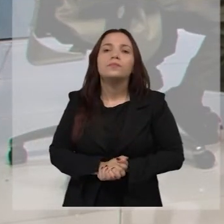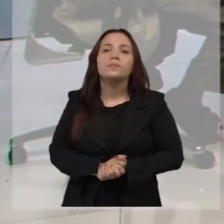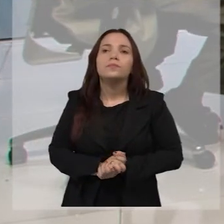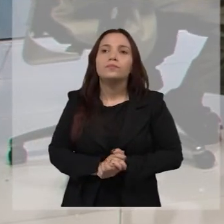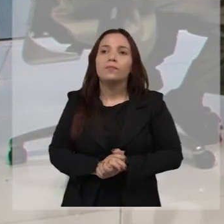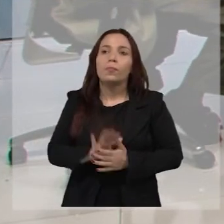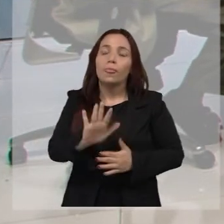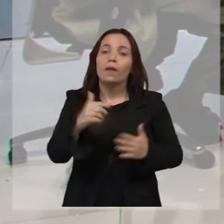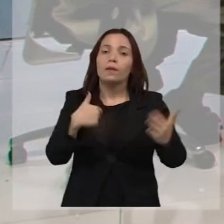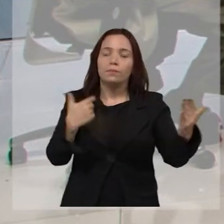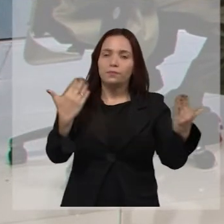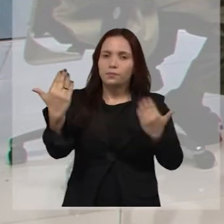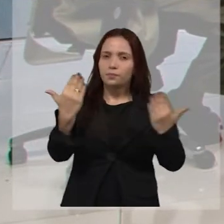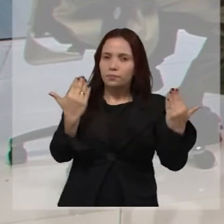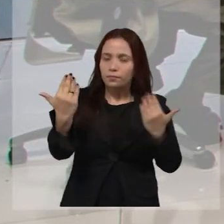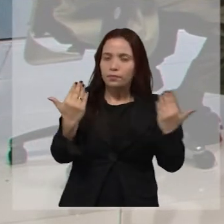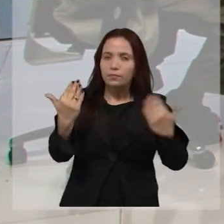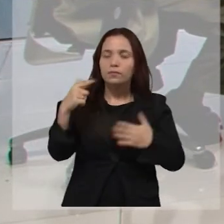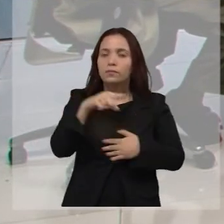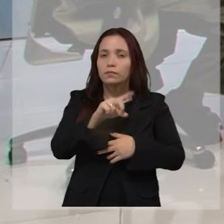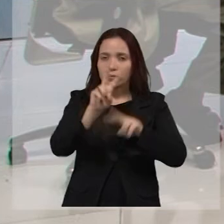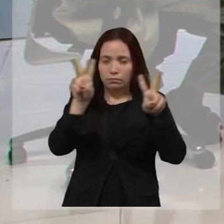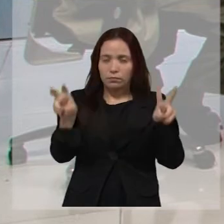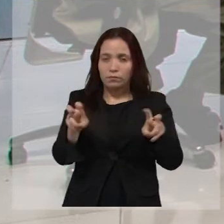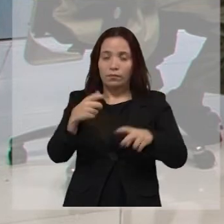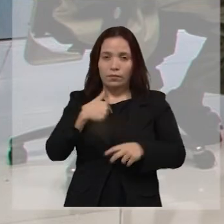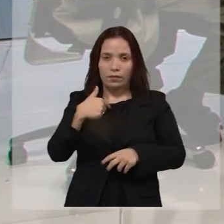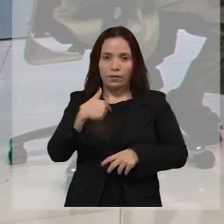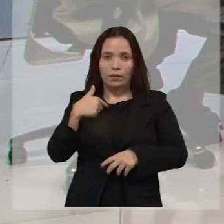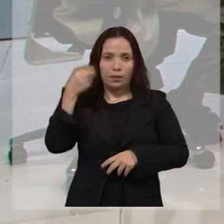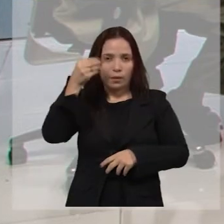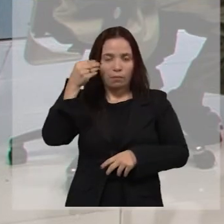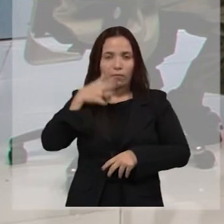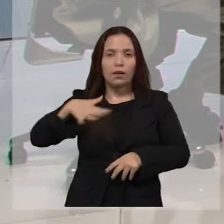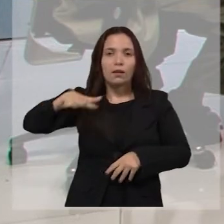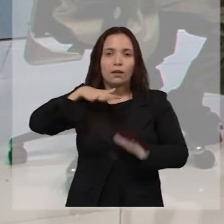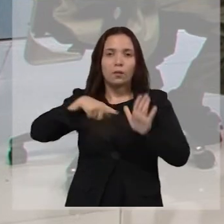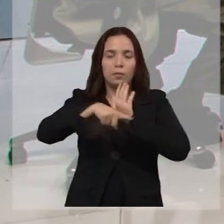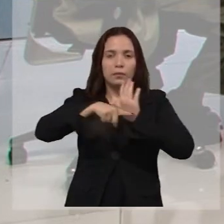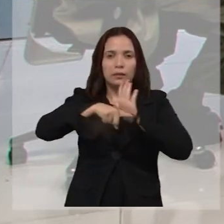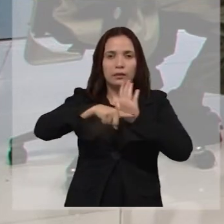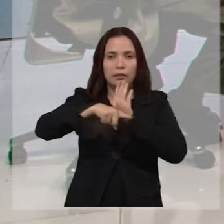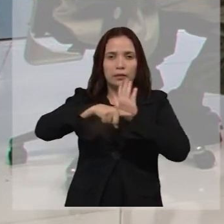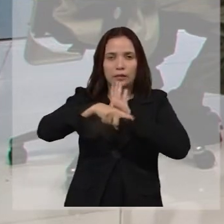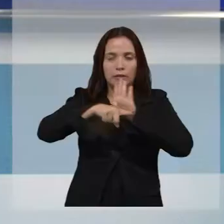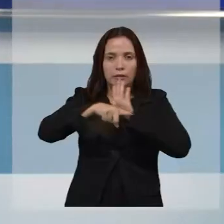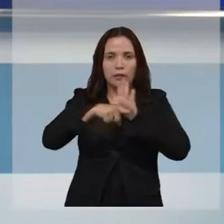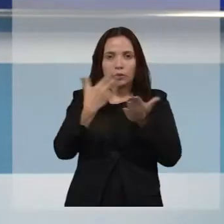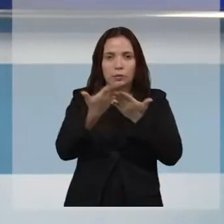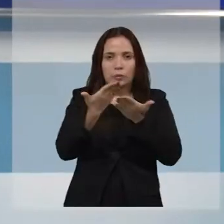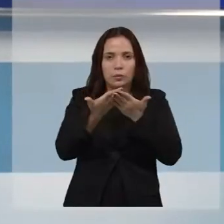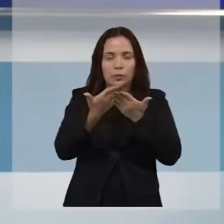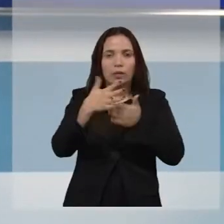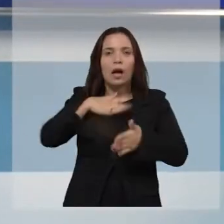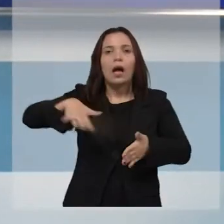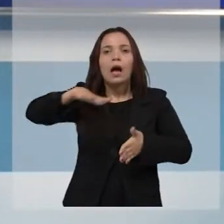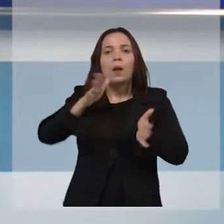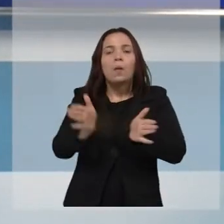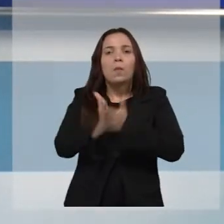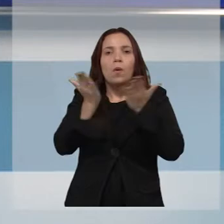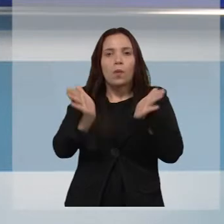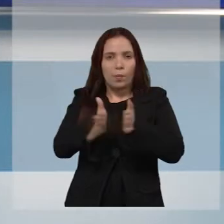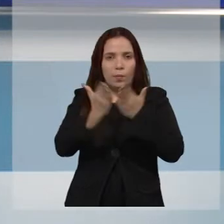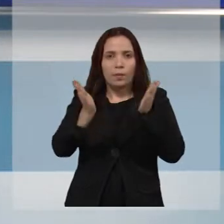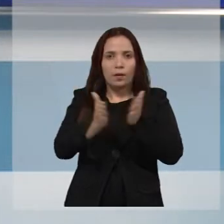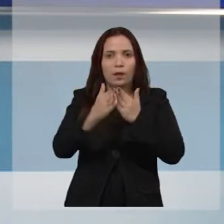faço um paralelo, Moreira, aqui, que é o seguinte. Como eu sou da área, eu sou pesquisador ali no Laboratório de Estudos da Pobreza,